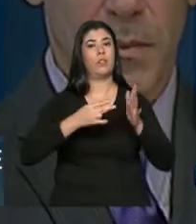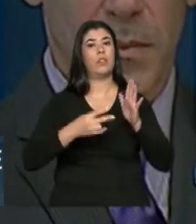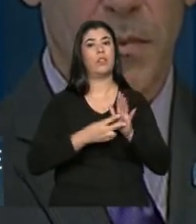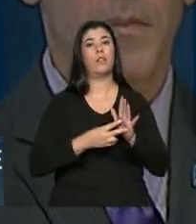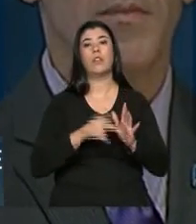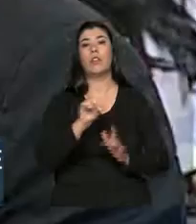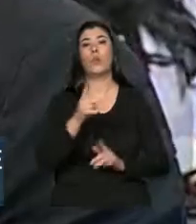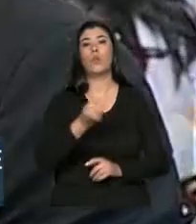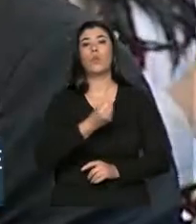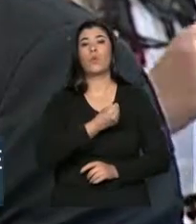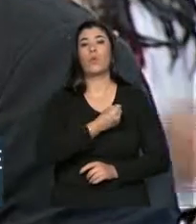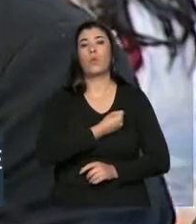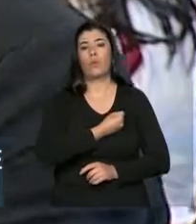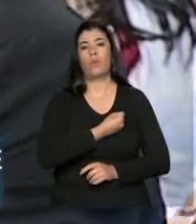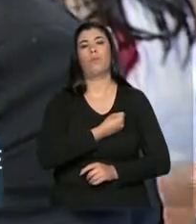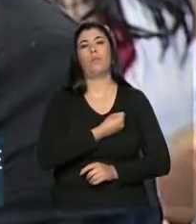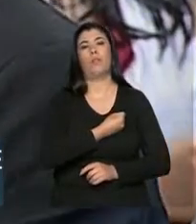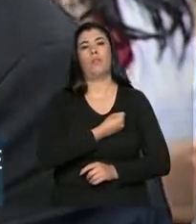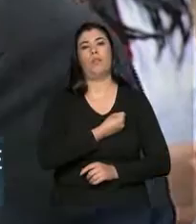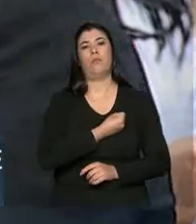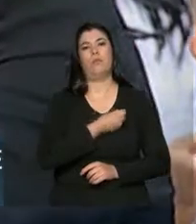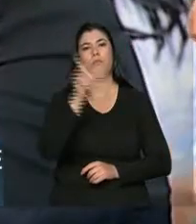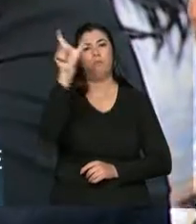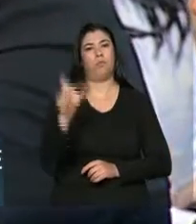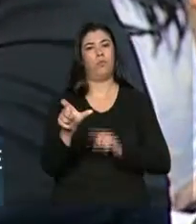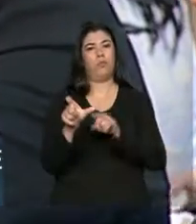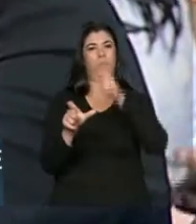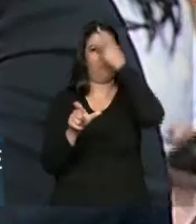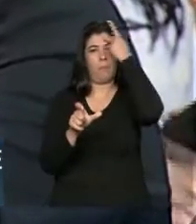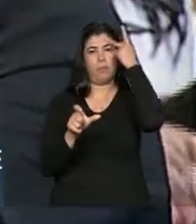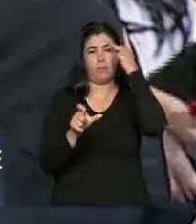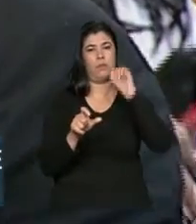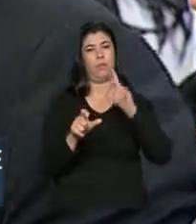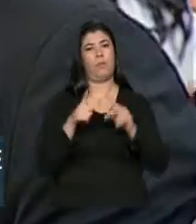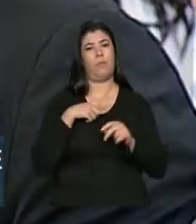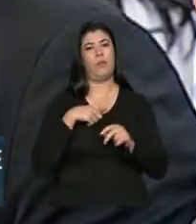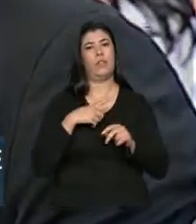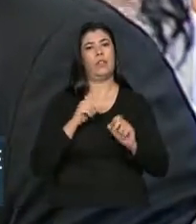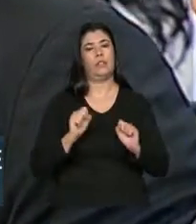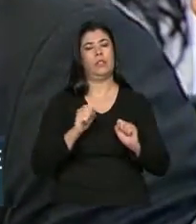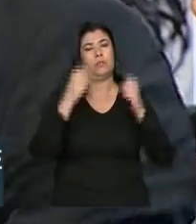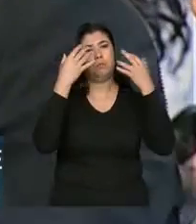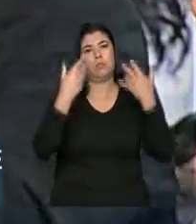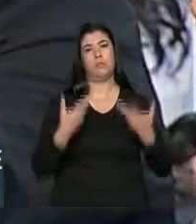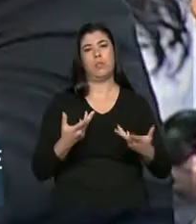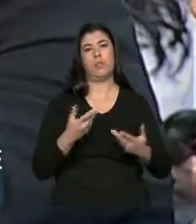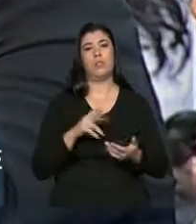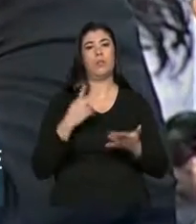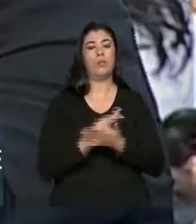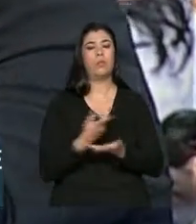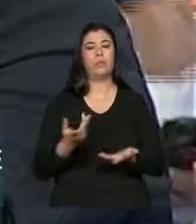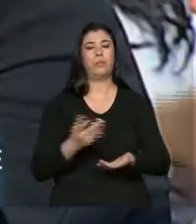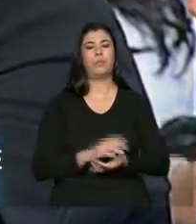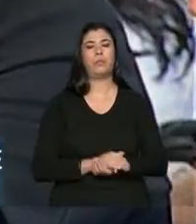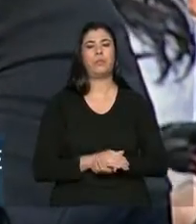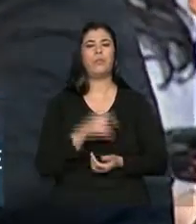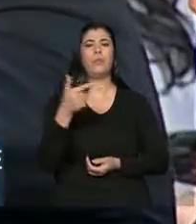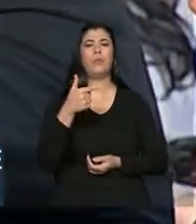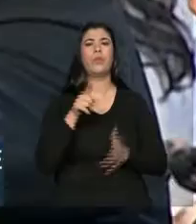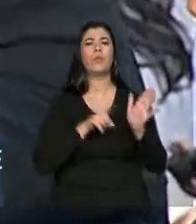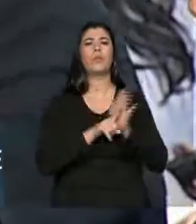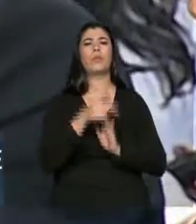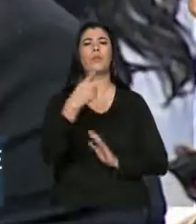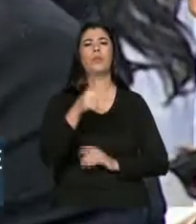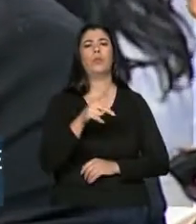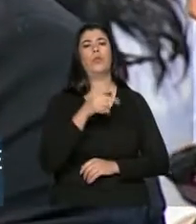significa número de vítimas. Não, entendi. Tá? De denúncia ou ocorrência. Isso. A próxima pergunta, doutor Rafael, eu perdi. O senhor